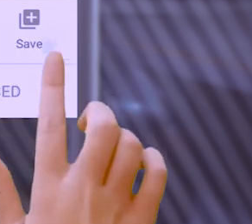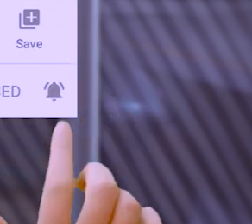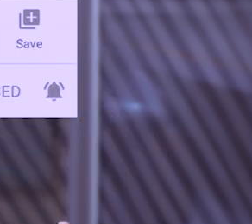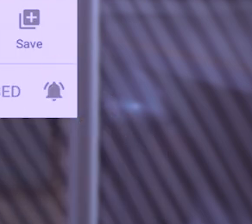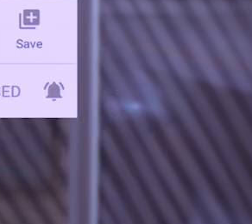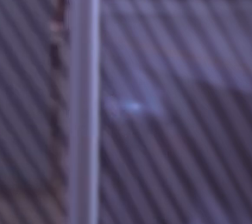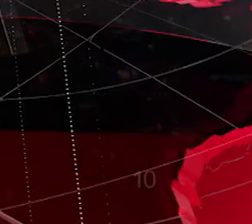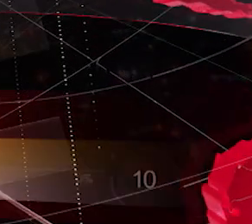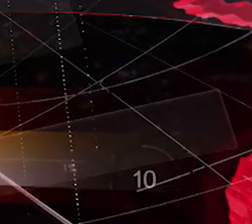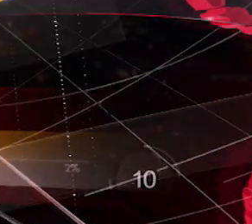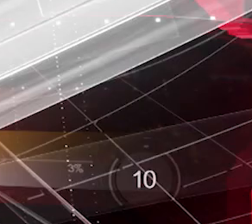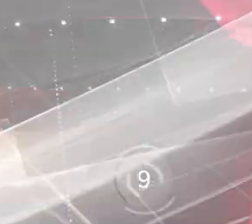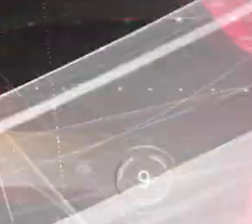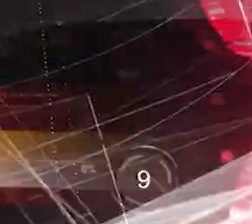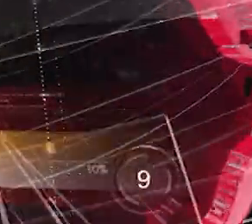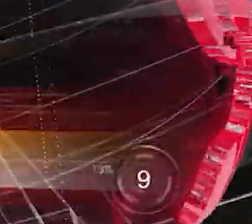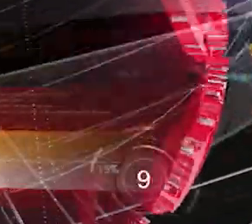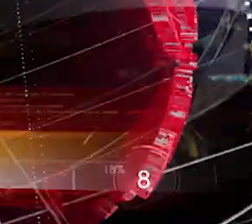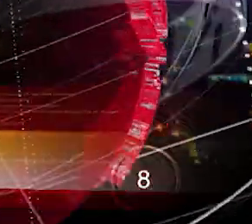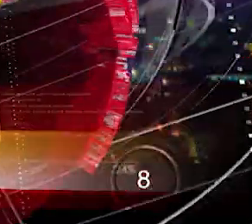de notificação.